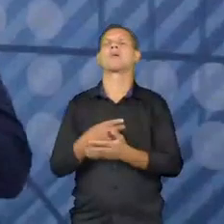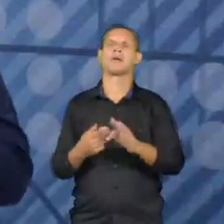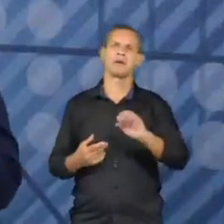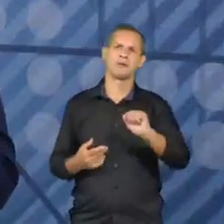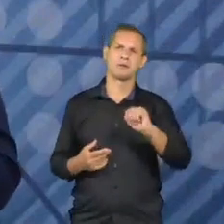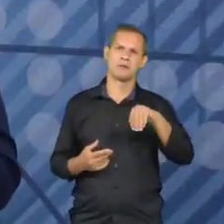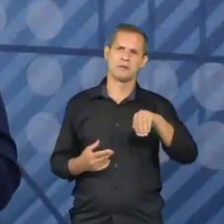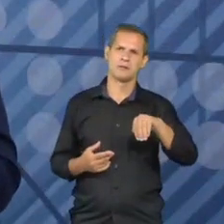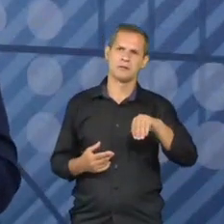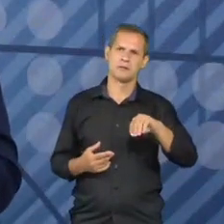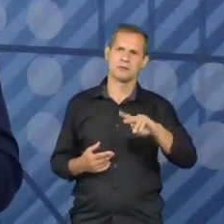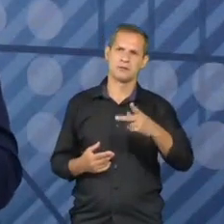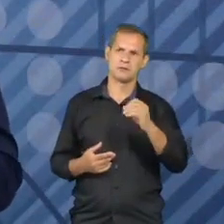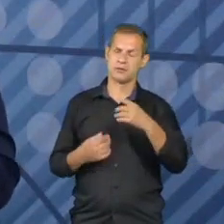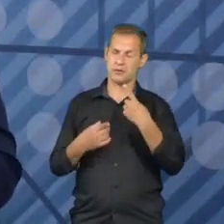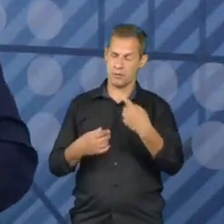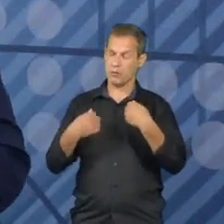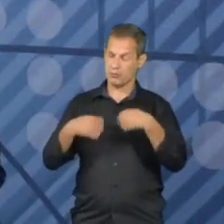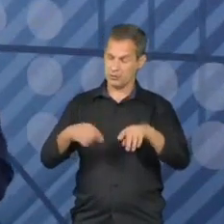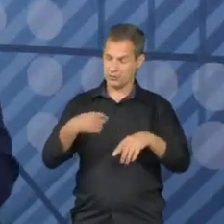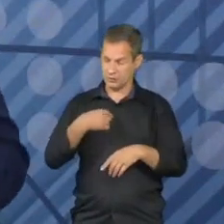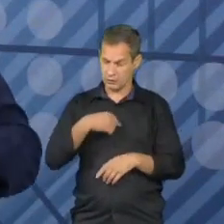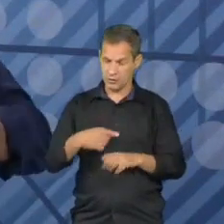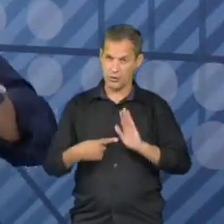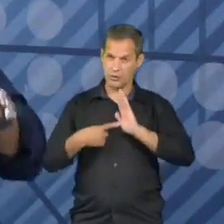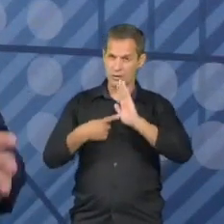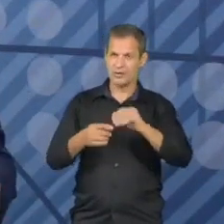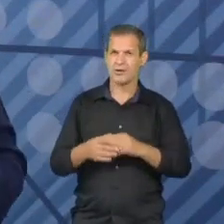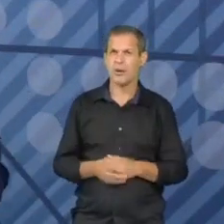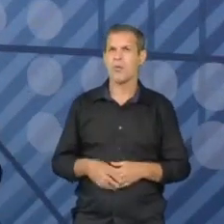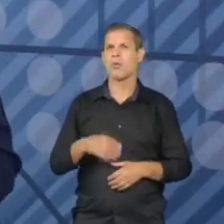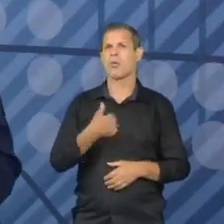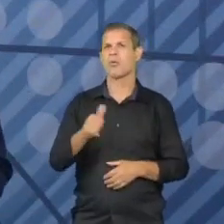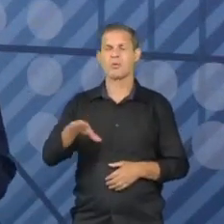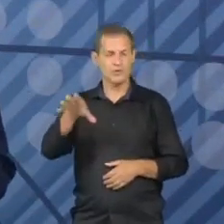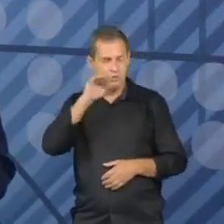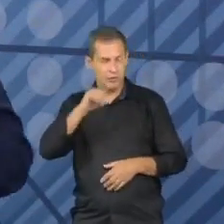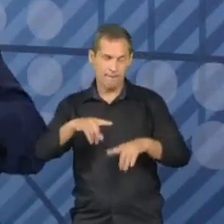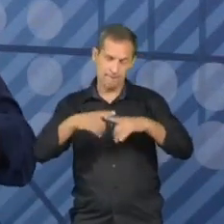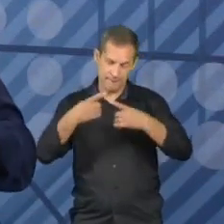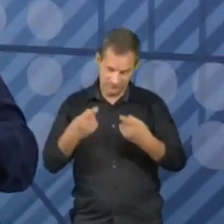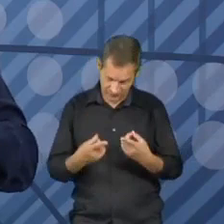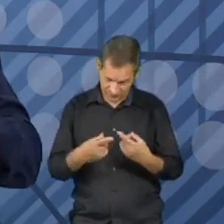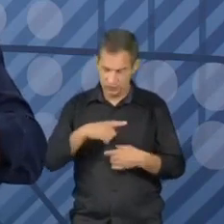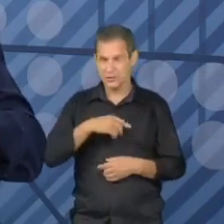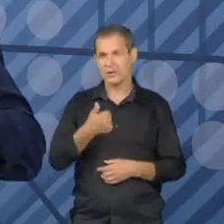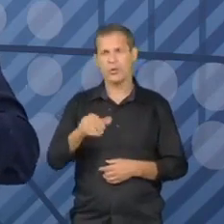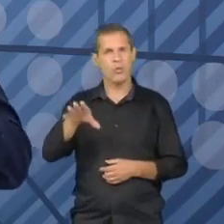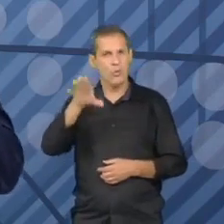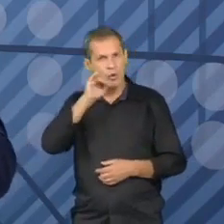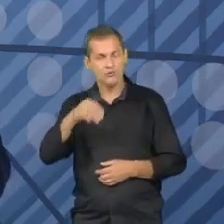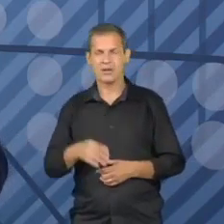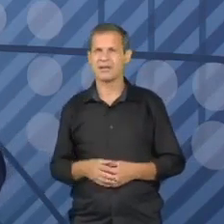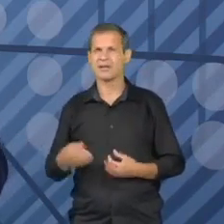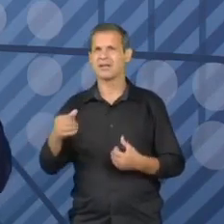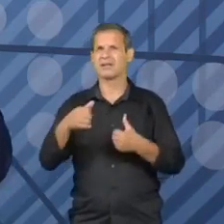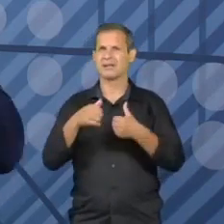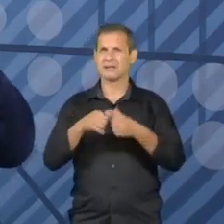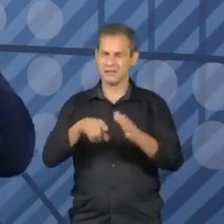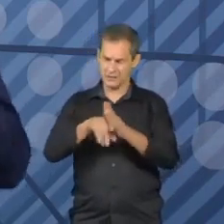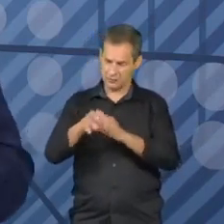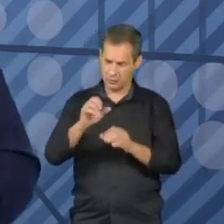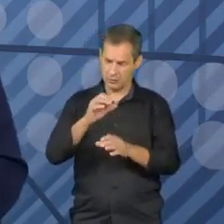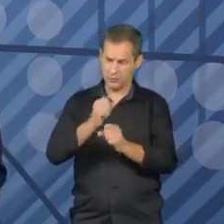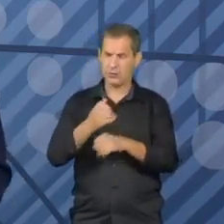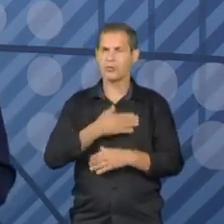tamanho 1, eu preciso ter uma amostra de 11 funcionários. Se eu pegar 11 funcionários, dentro dessa expectativa, o meu